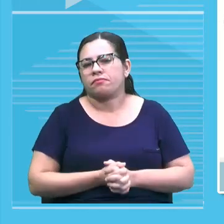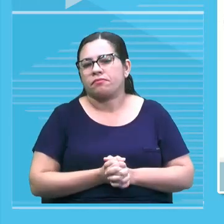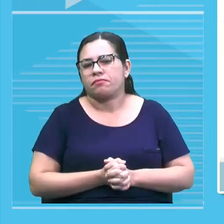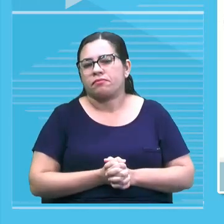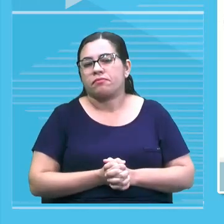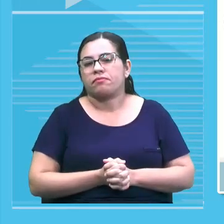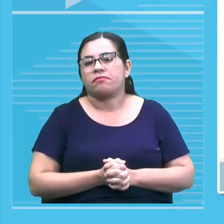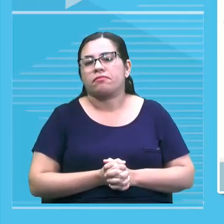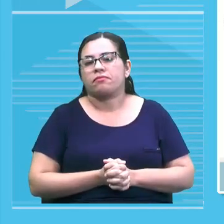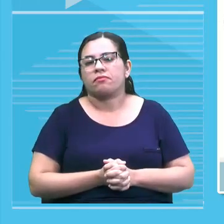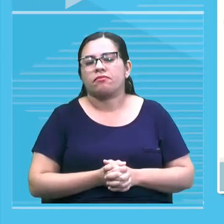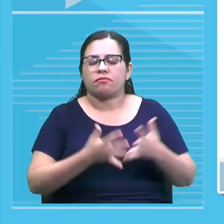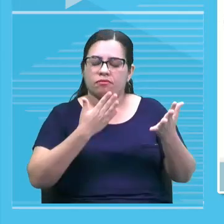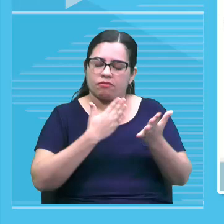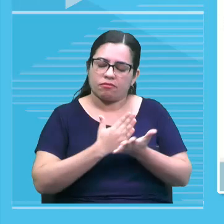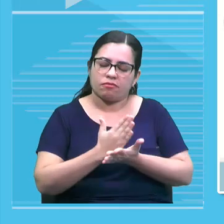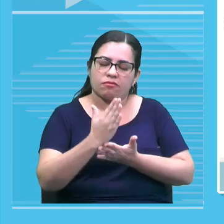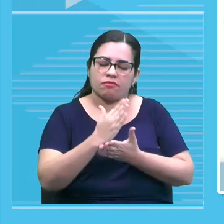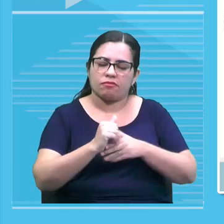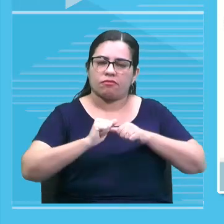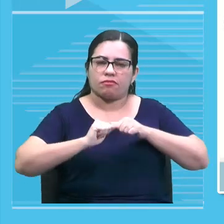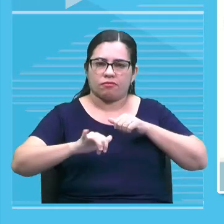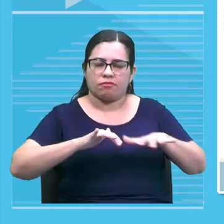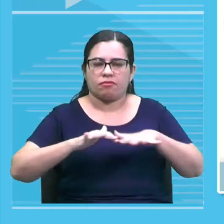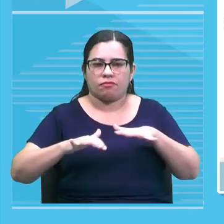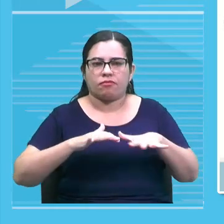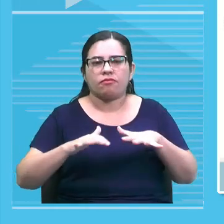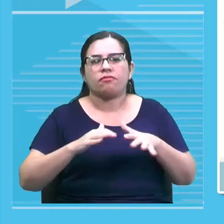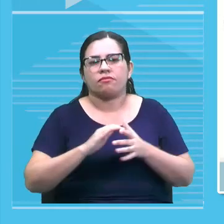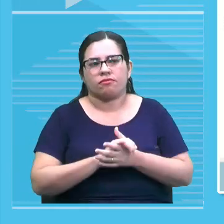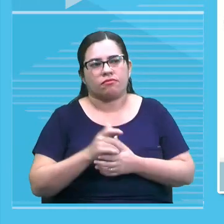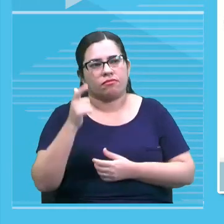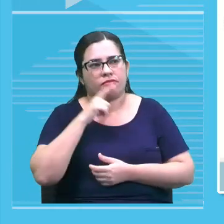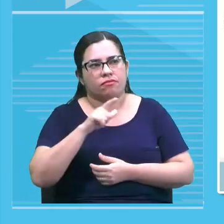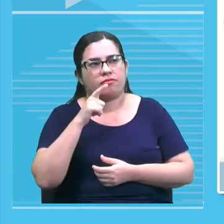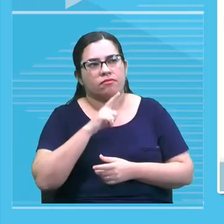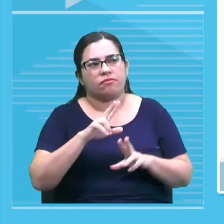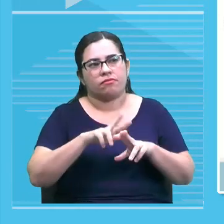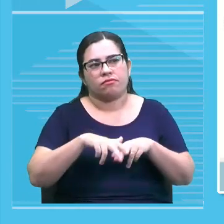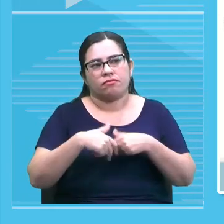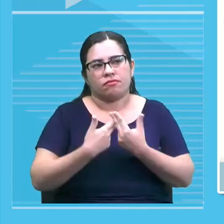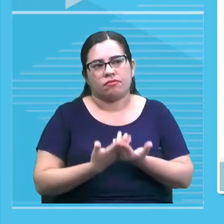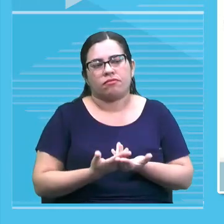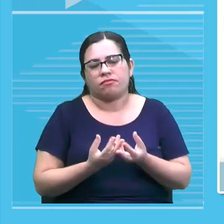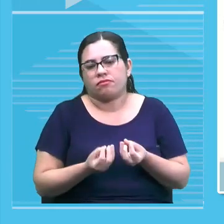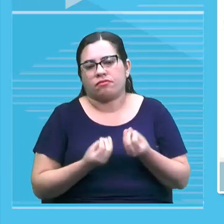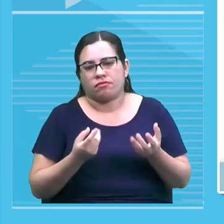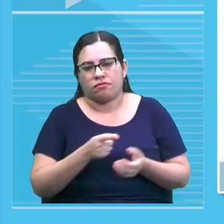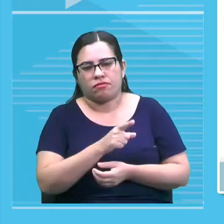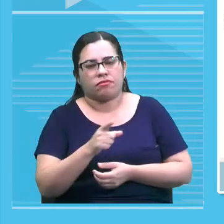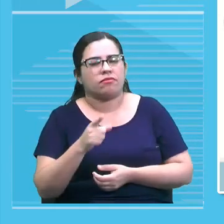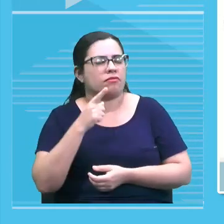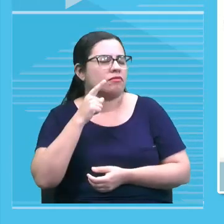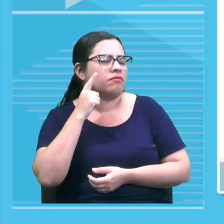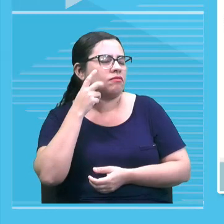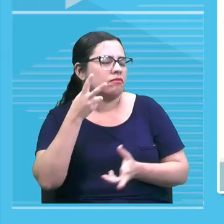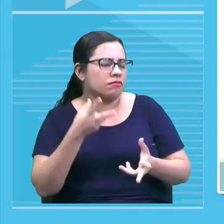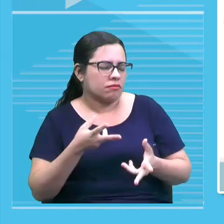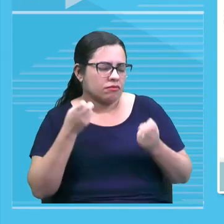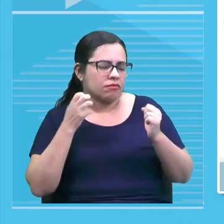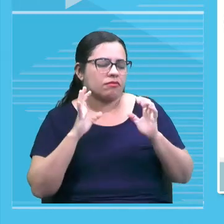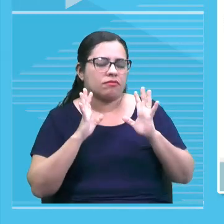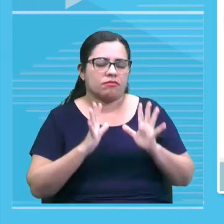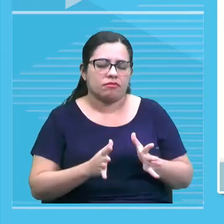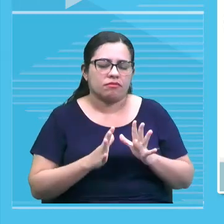vai produzir esse movimento de vem e vai É por isso que você talvez já deve ter percebido